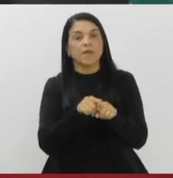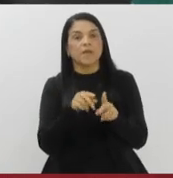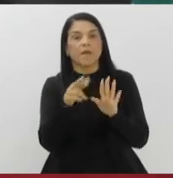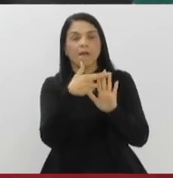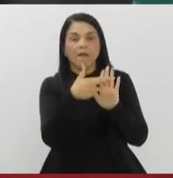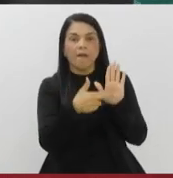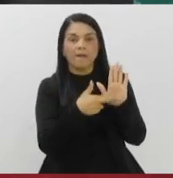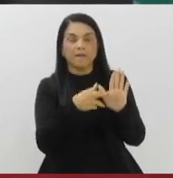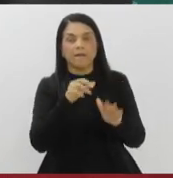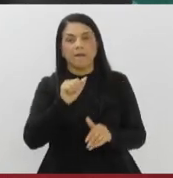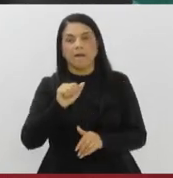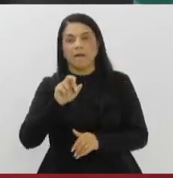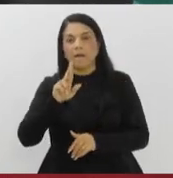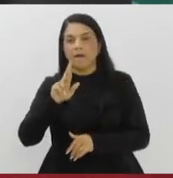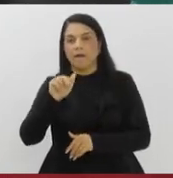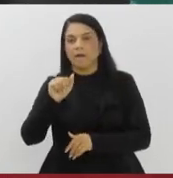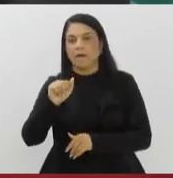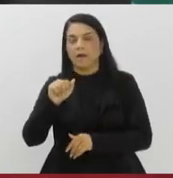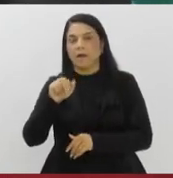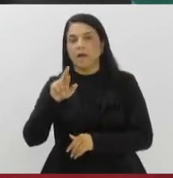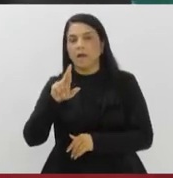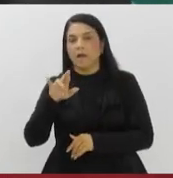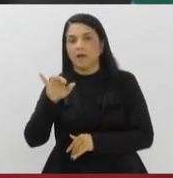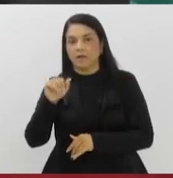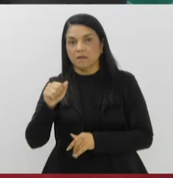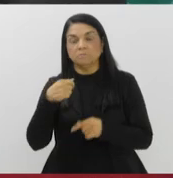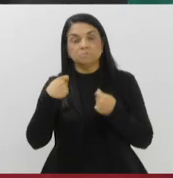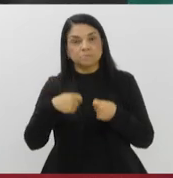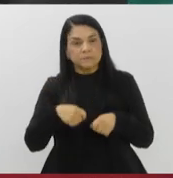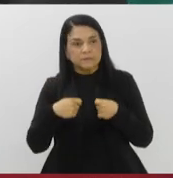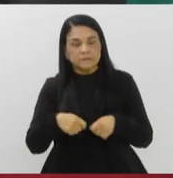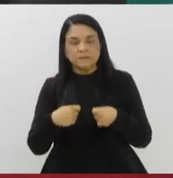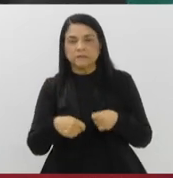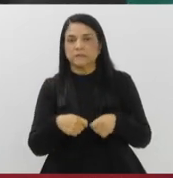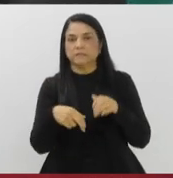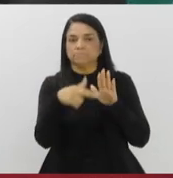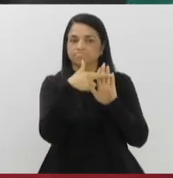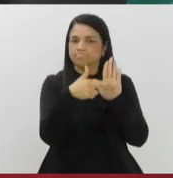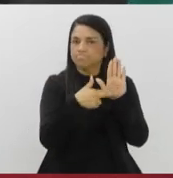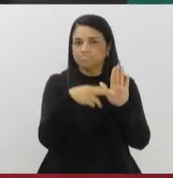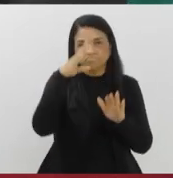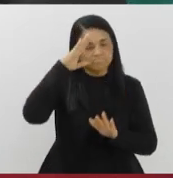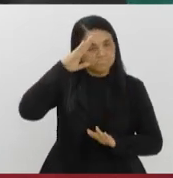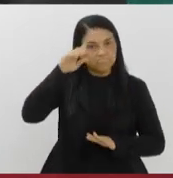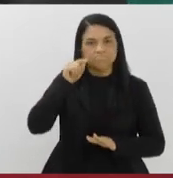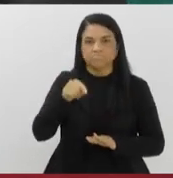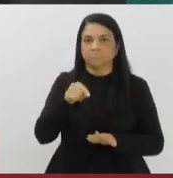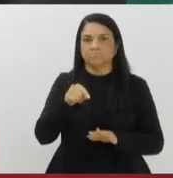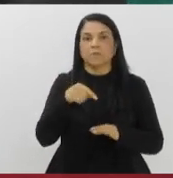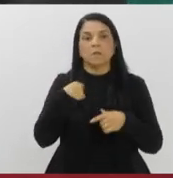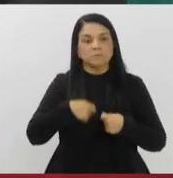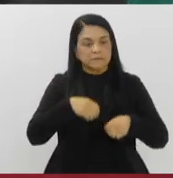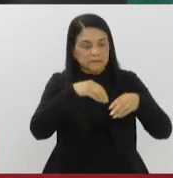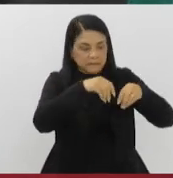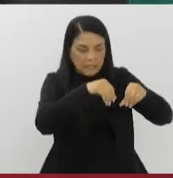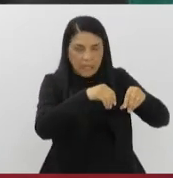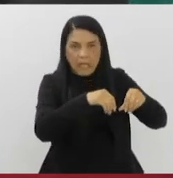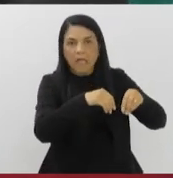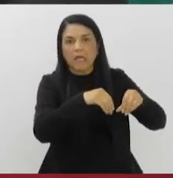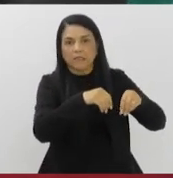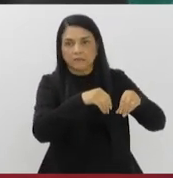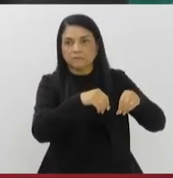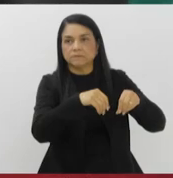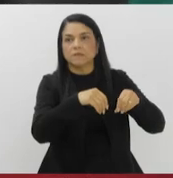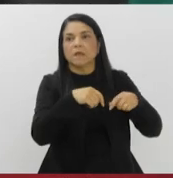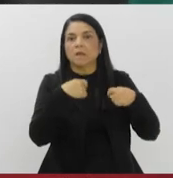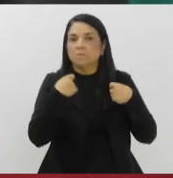se dedicar a isso. A gente precisa dessa instrumentação, ela é fundamental para a gente, porque a gente tem que ter terra, gente, não tem jeito. Tem